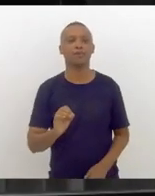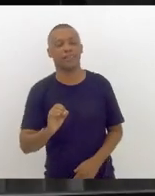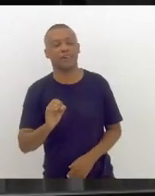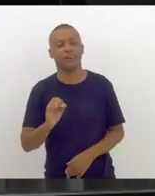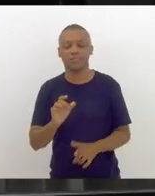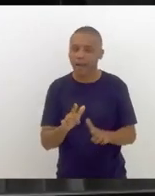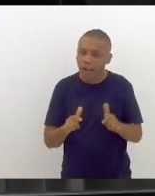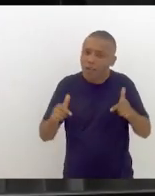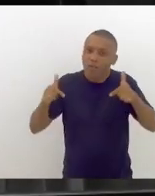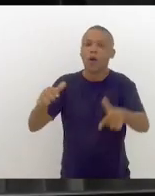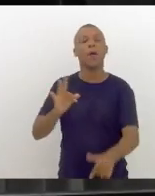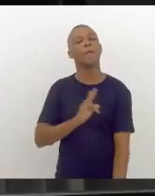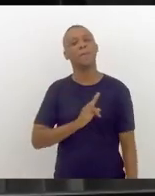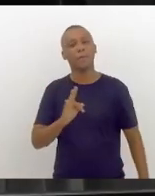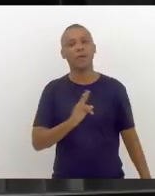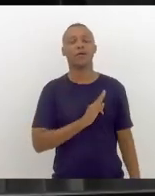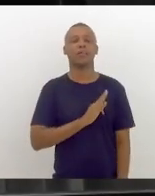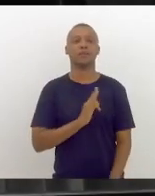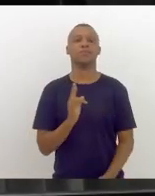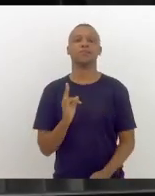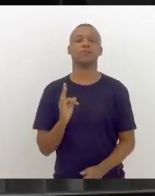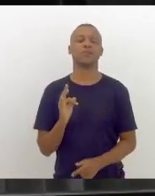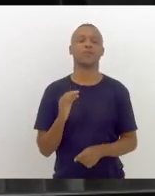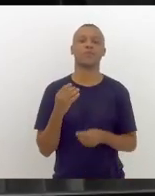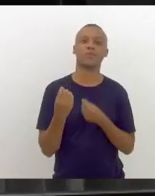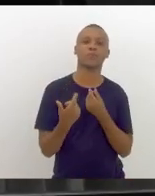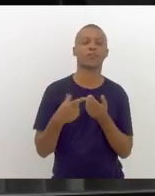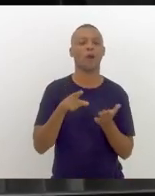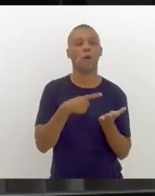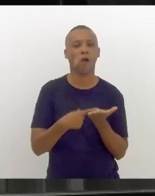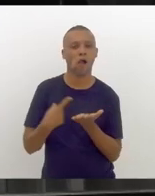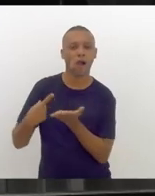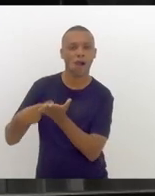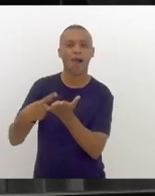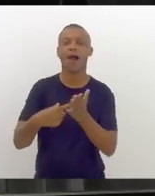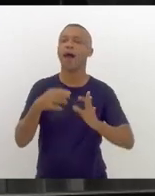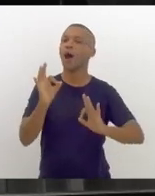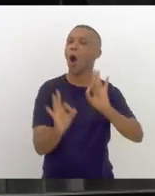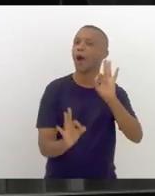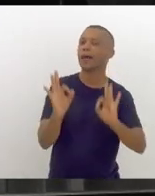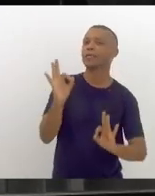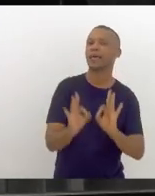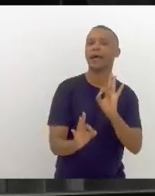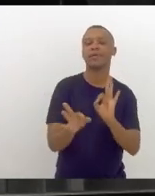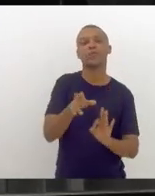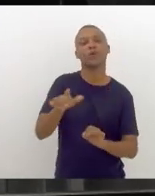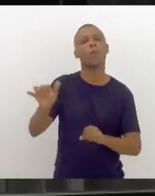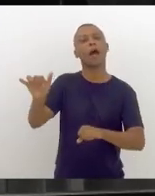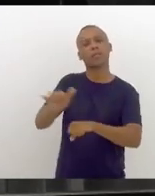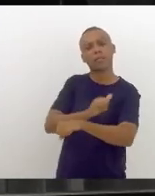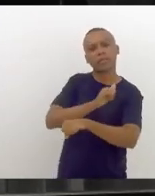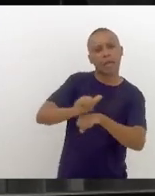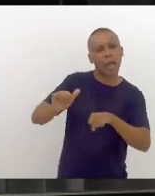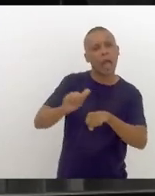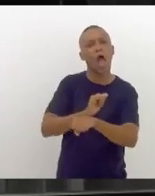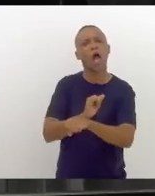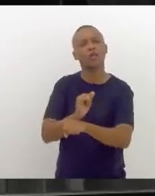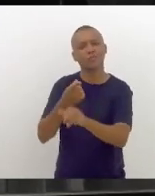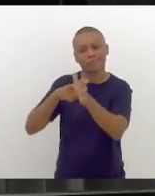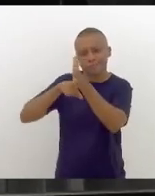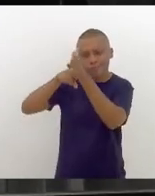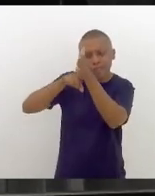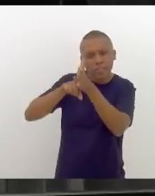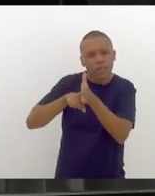policiais que são organizadas não com uma estratégia de inteligência